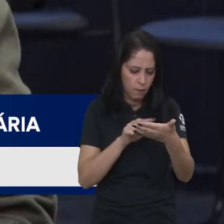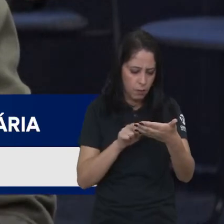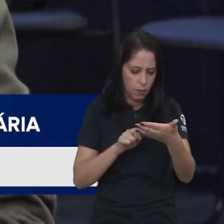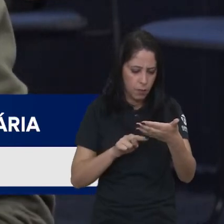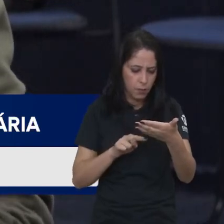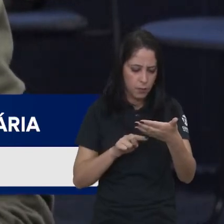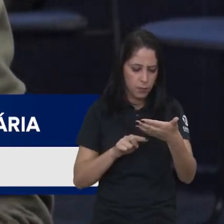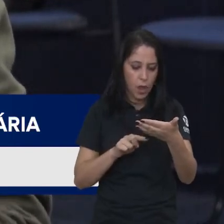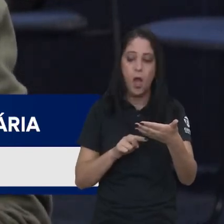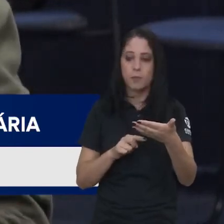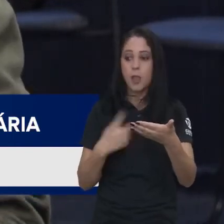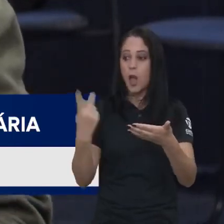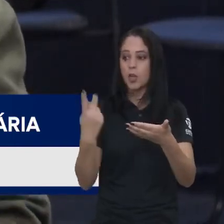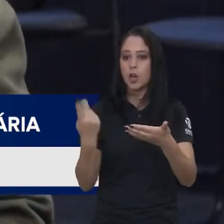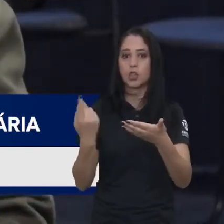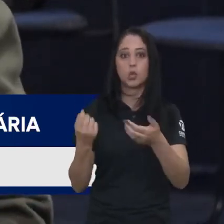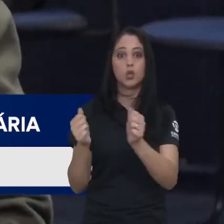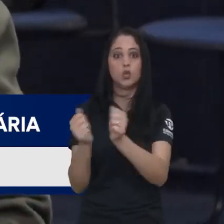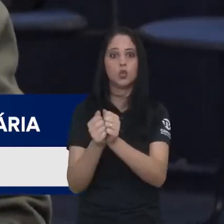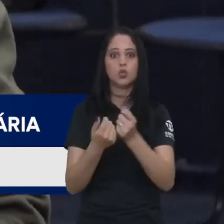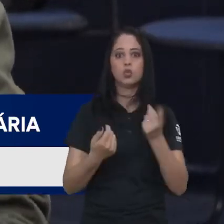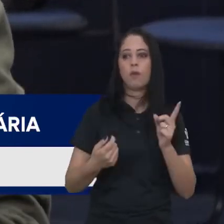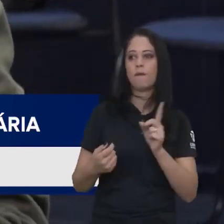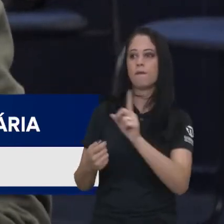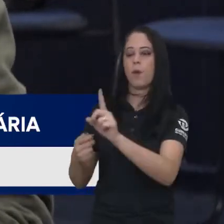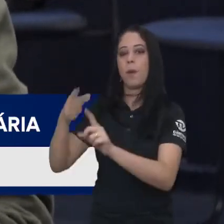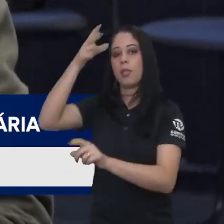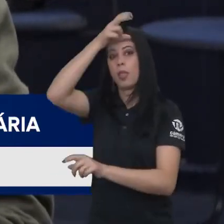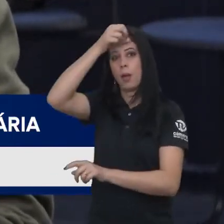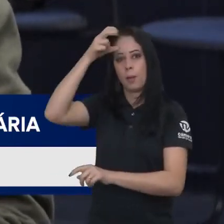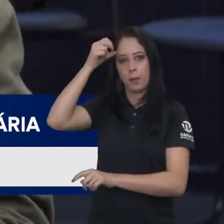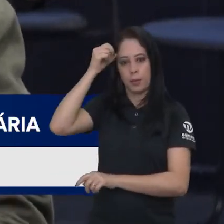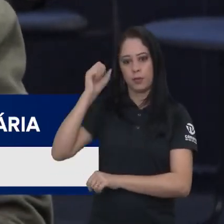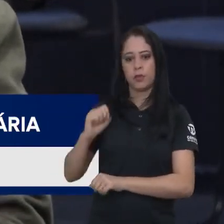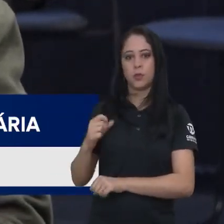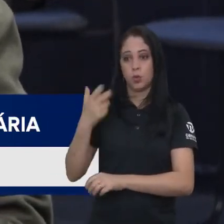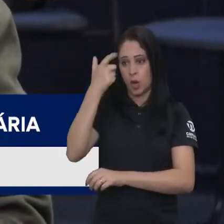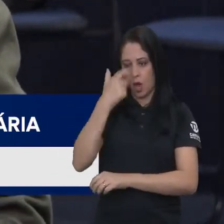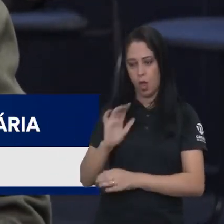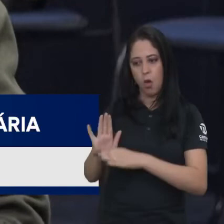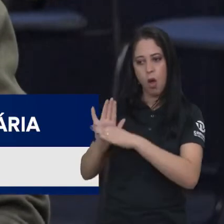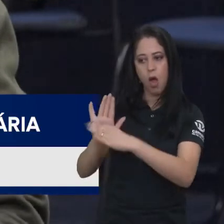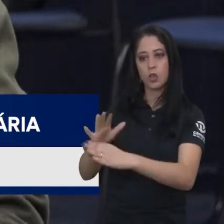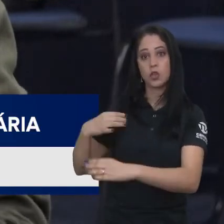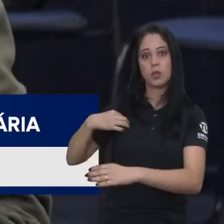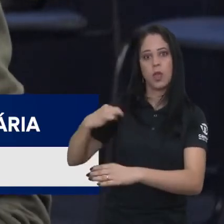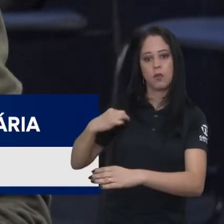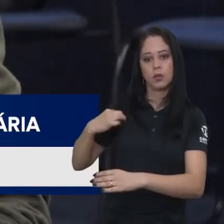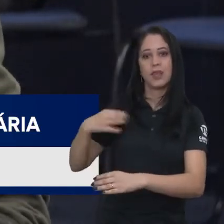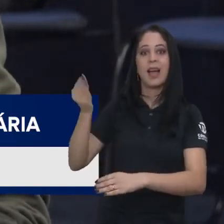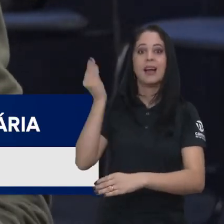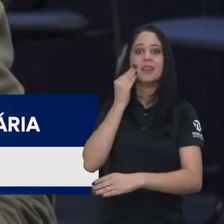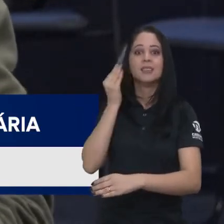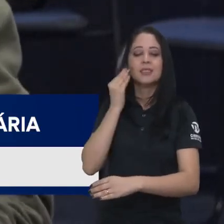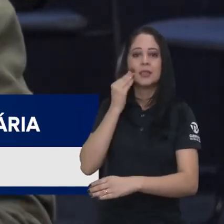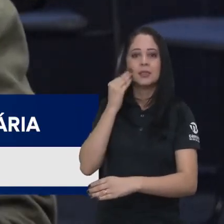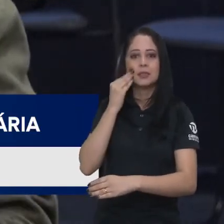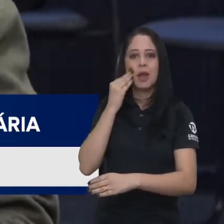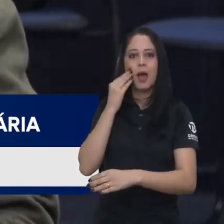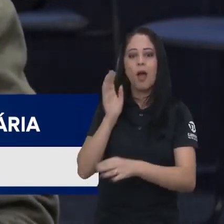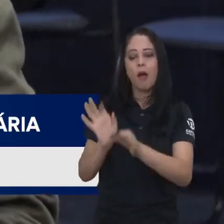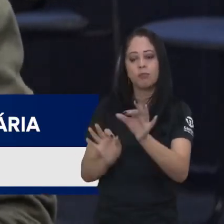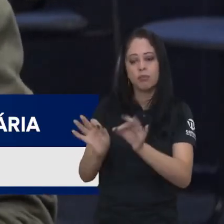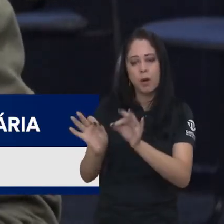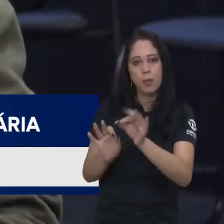prefeitura e comecei a ajudar os seus Isaías de forma totalmente voluntária para tentar regularizar a